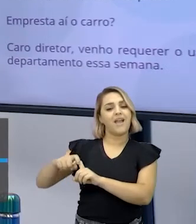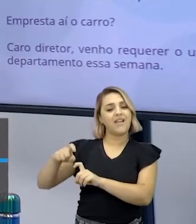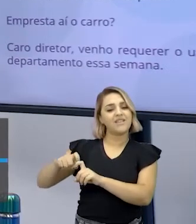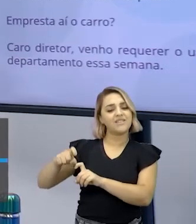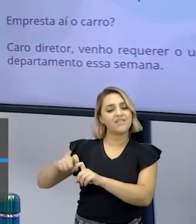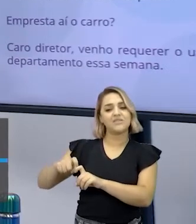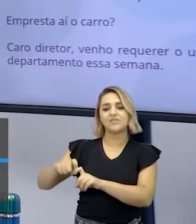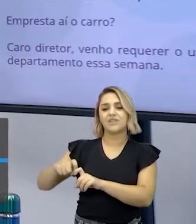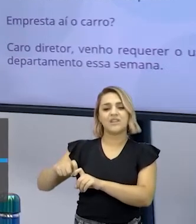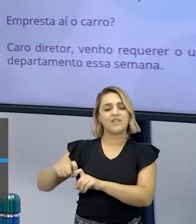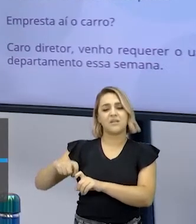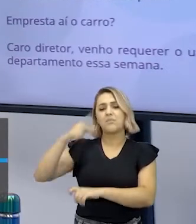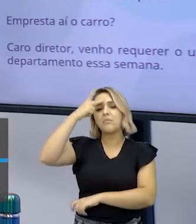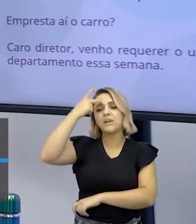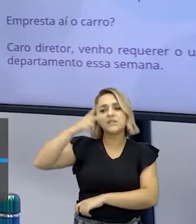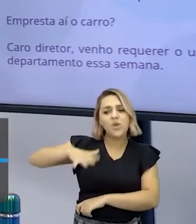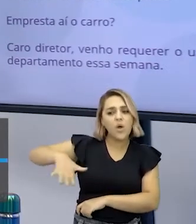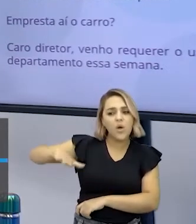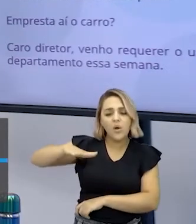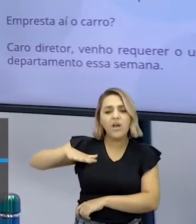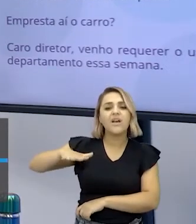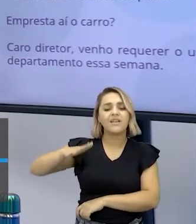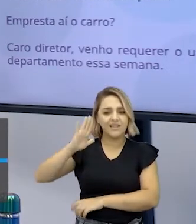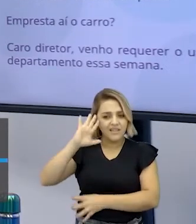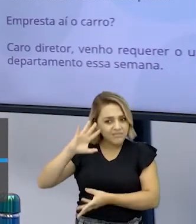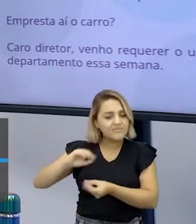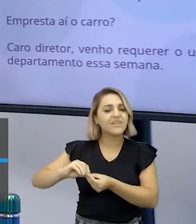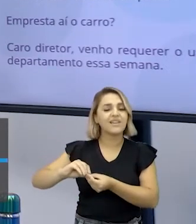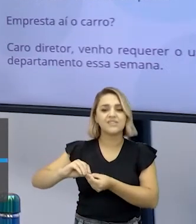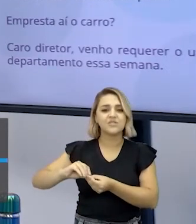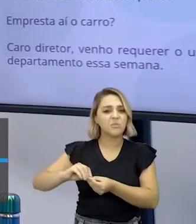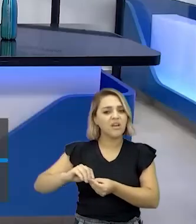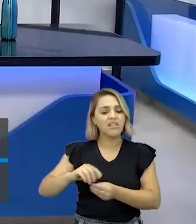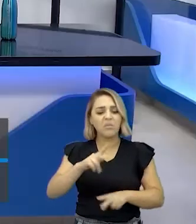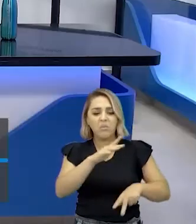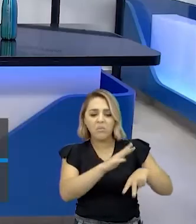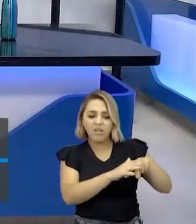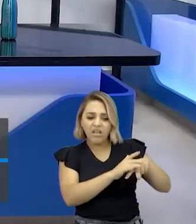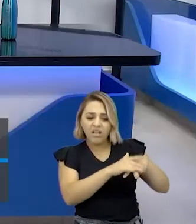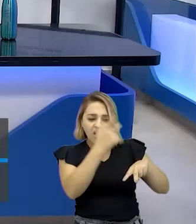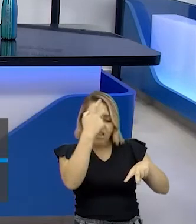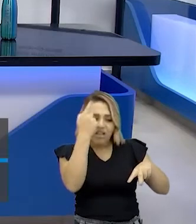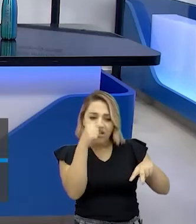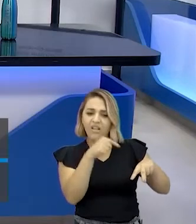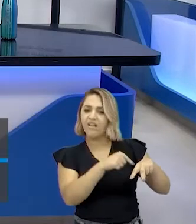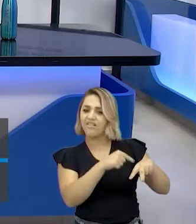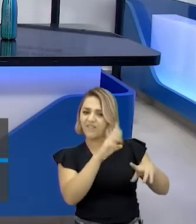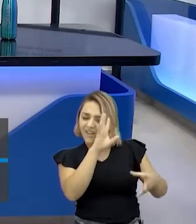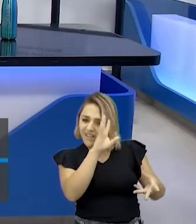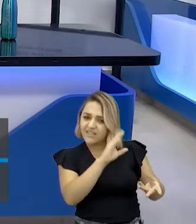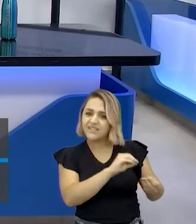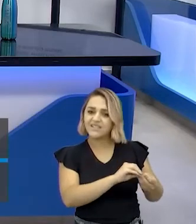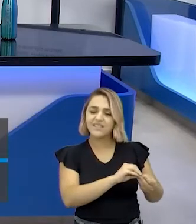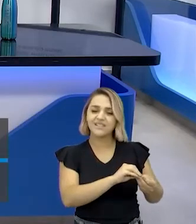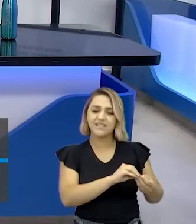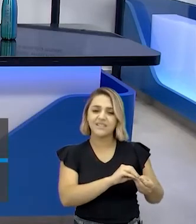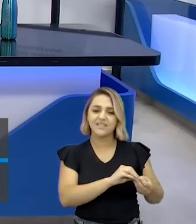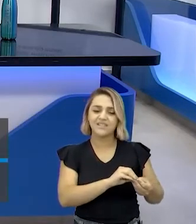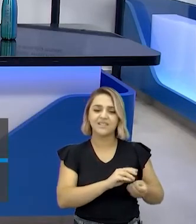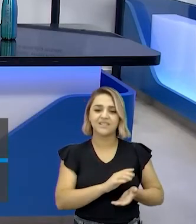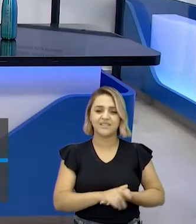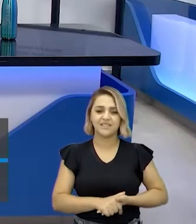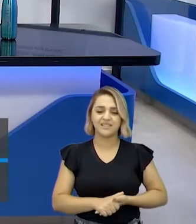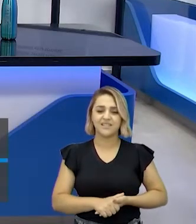pesquise sobre o assunto, iria entender, mas a paciente, né? Será que ela entendeu? Repete, Elaine, no final. O que